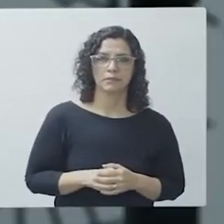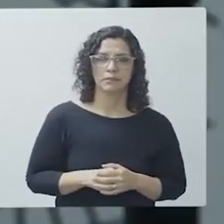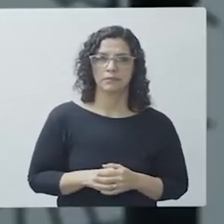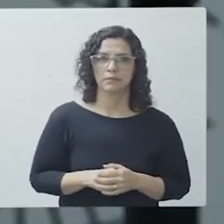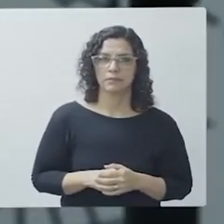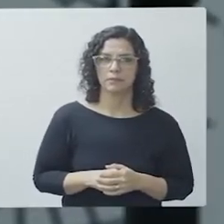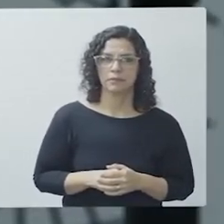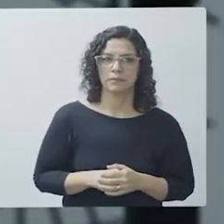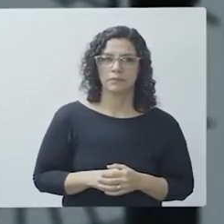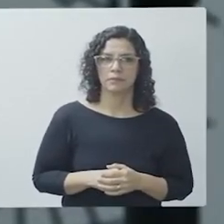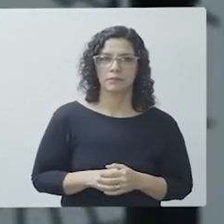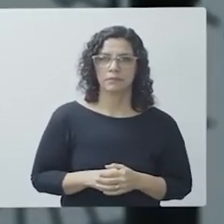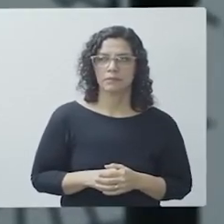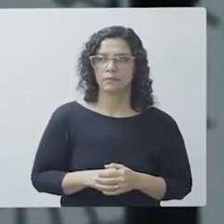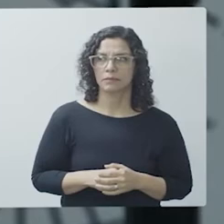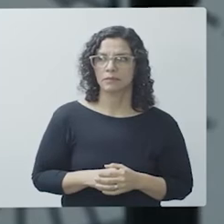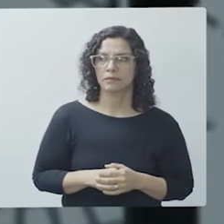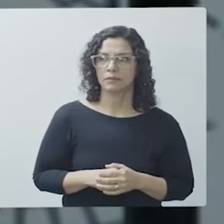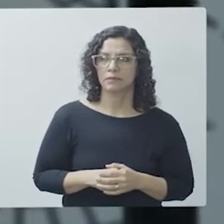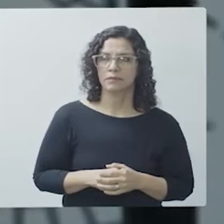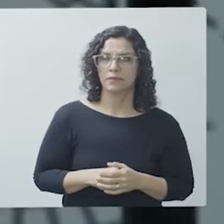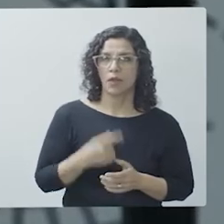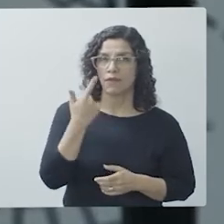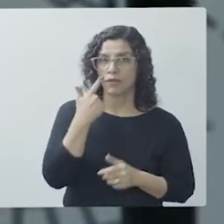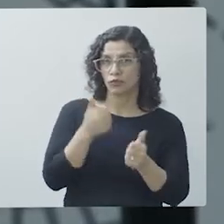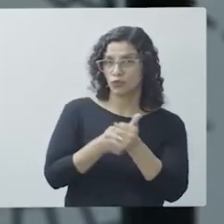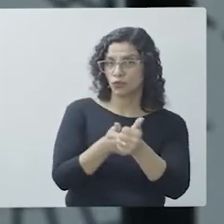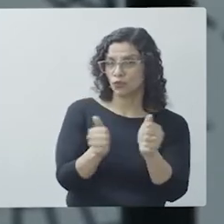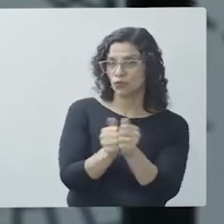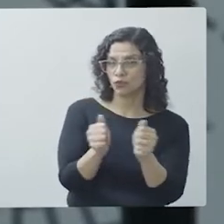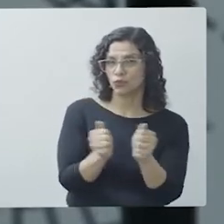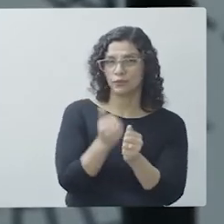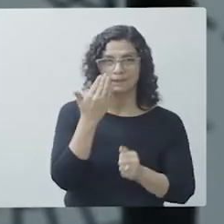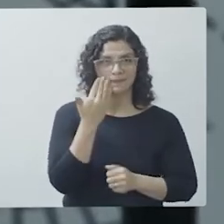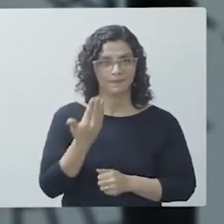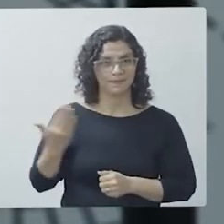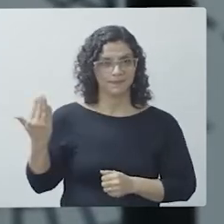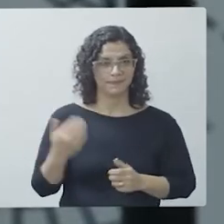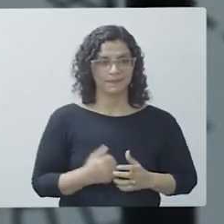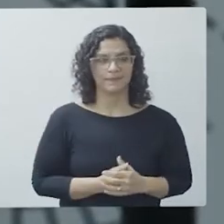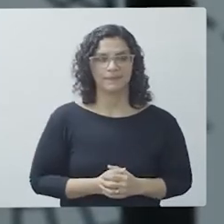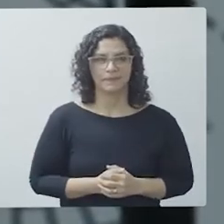aqui um pouquinho para vocês acompanharem.